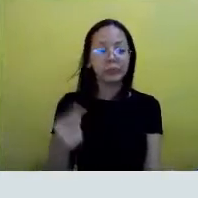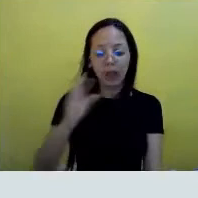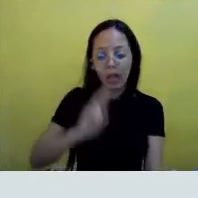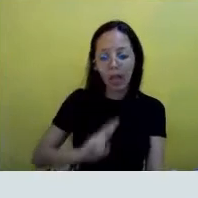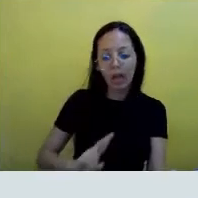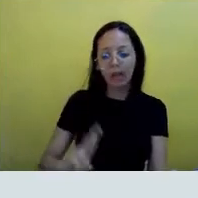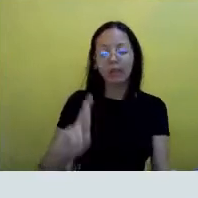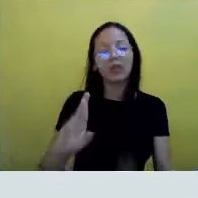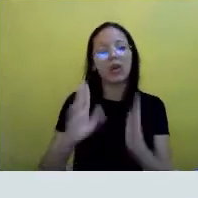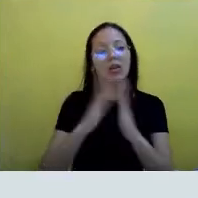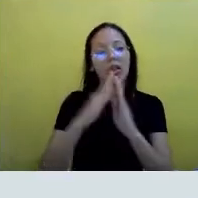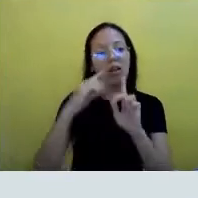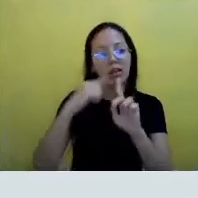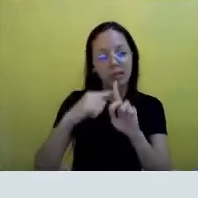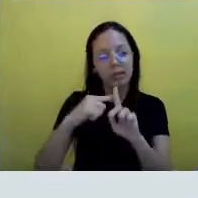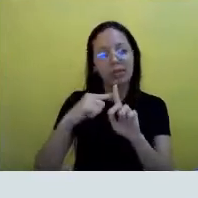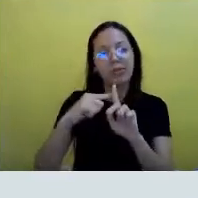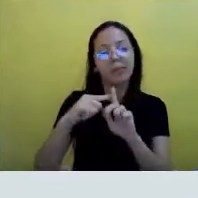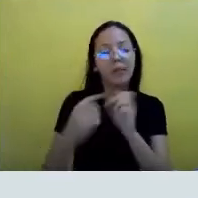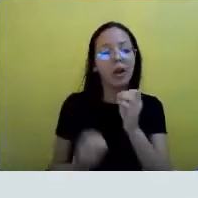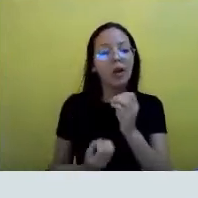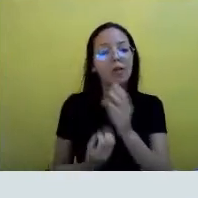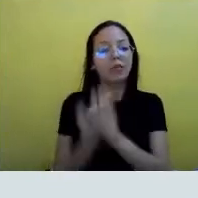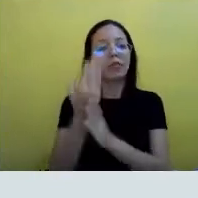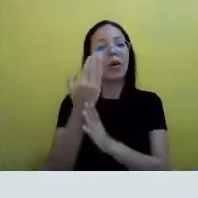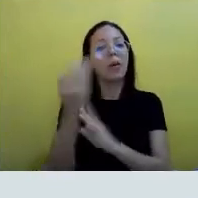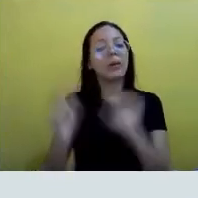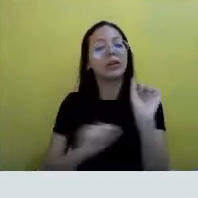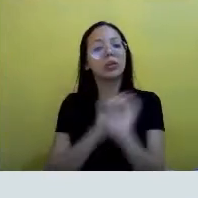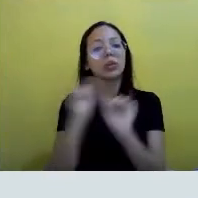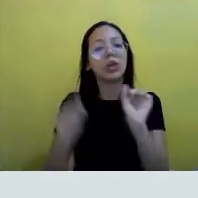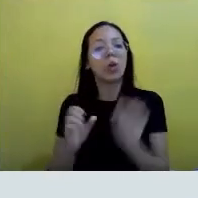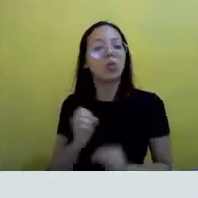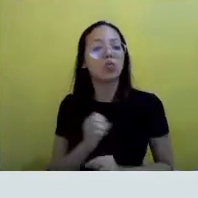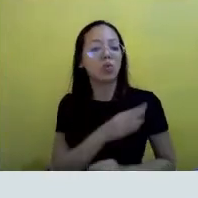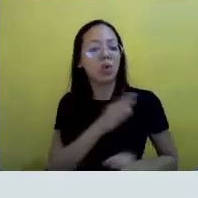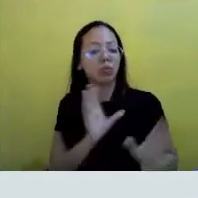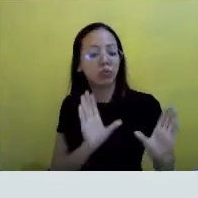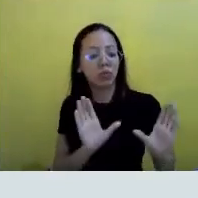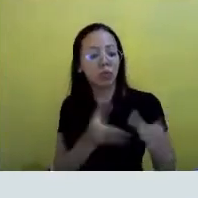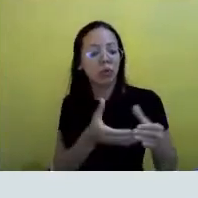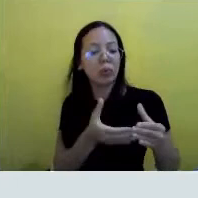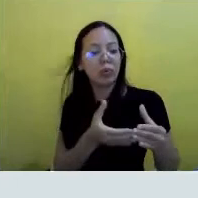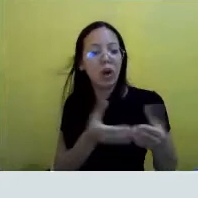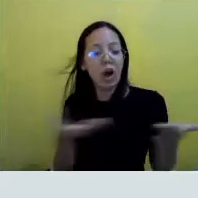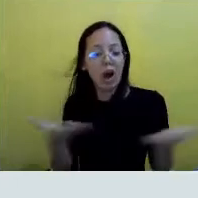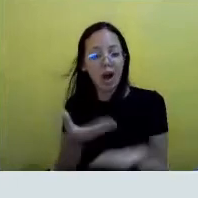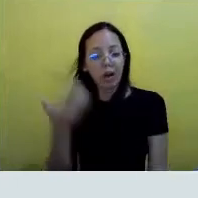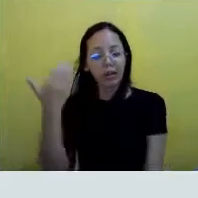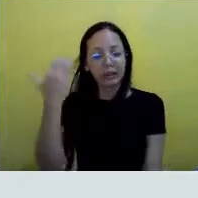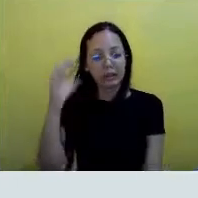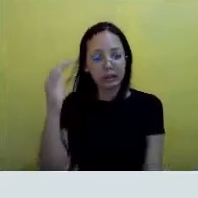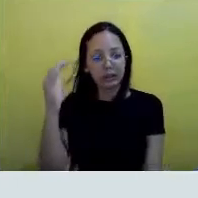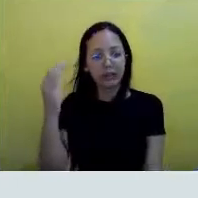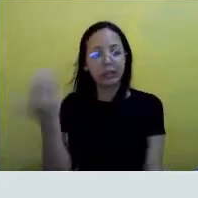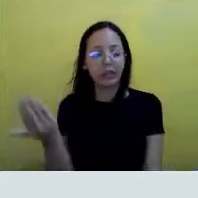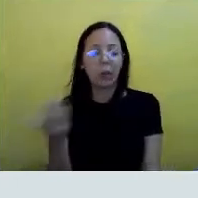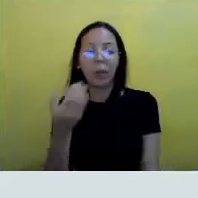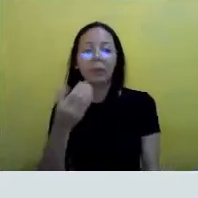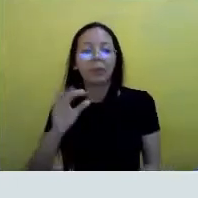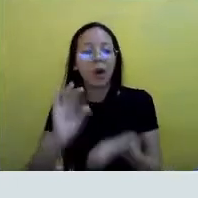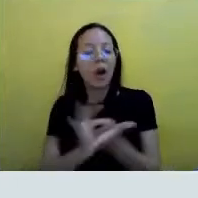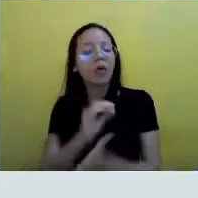igreja, formando assim uma nova elite, agora científica. Saint-Simon acreditava,